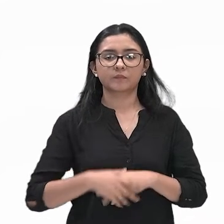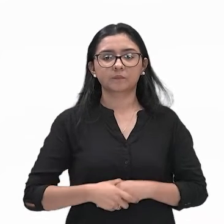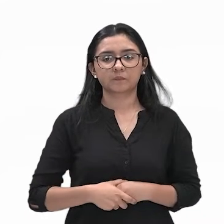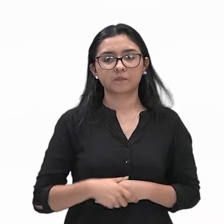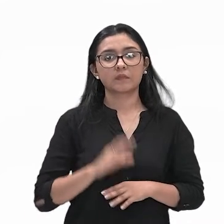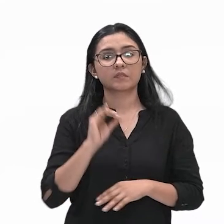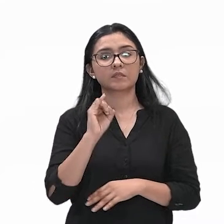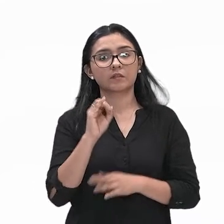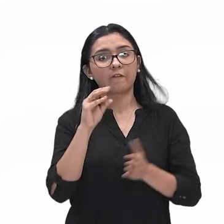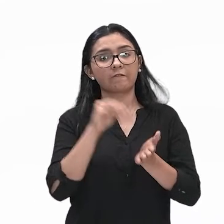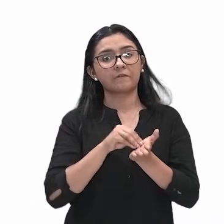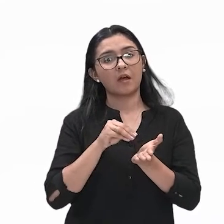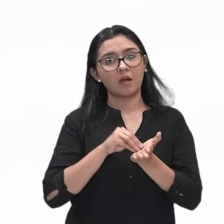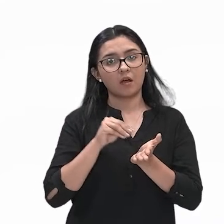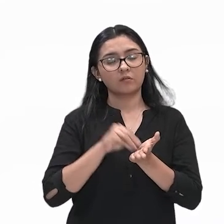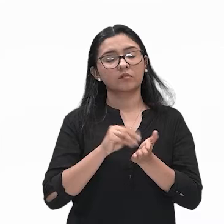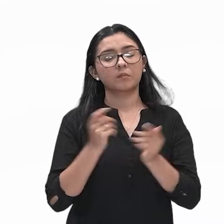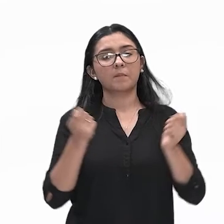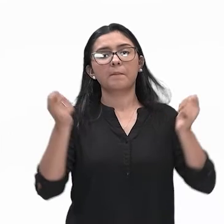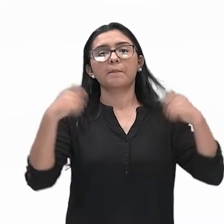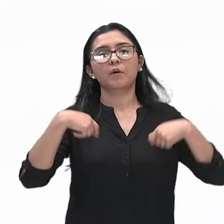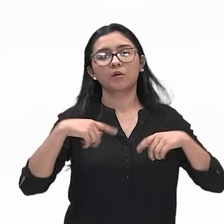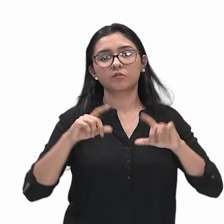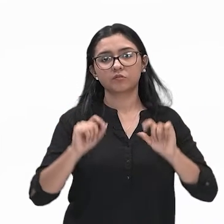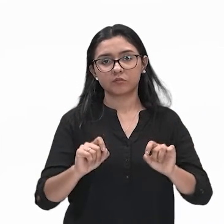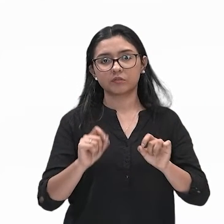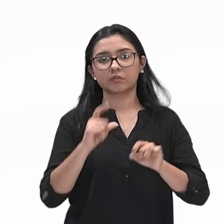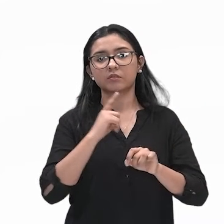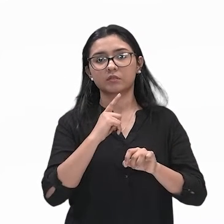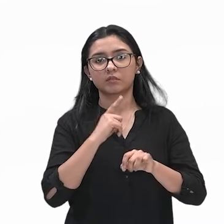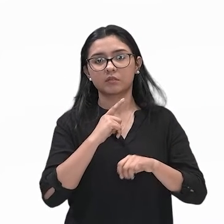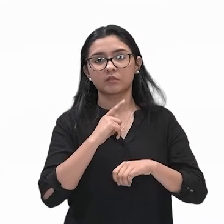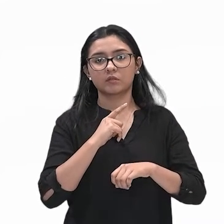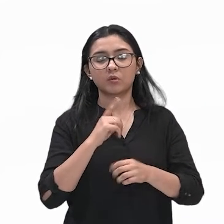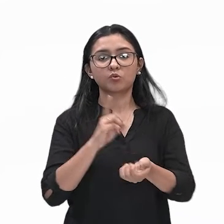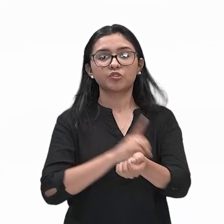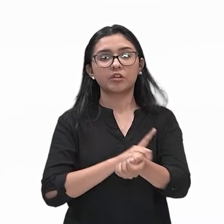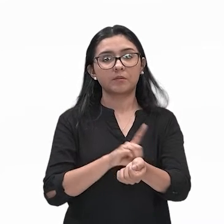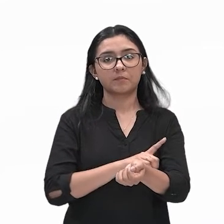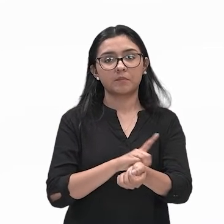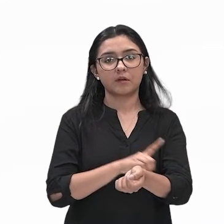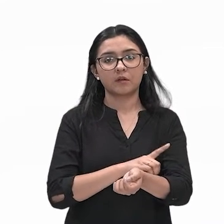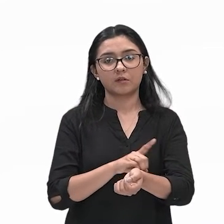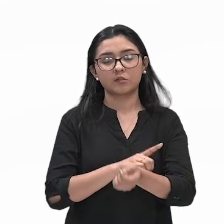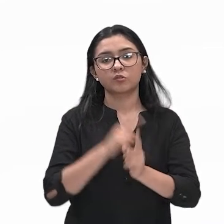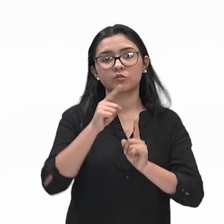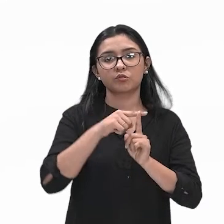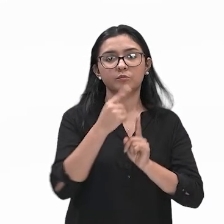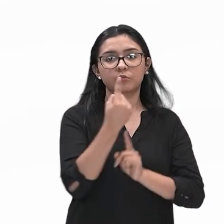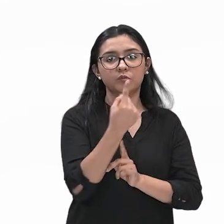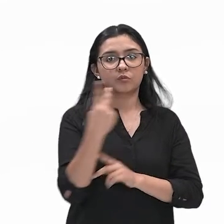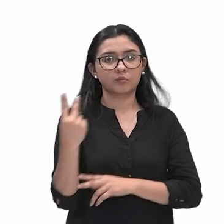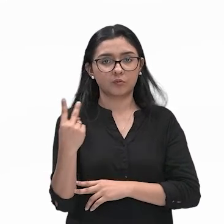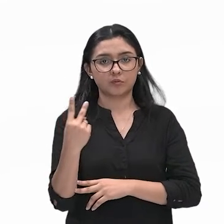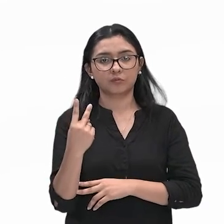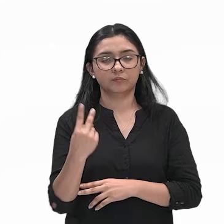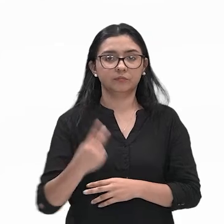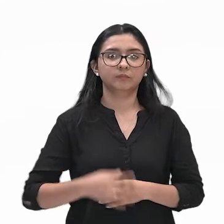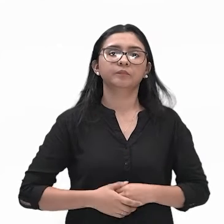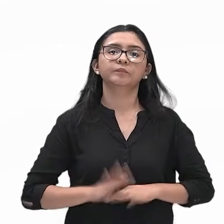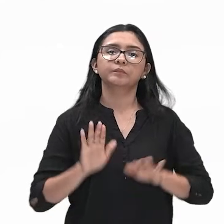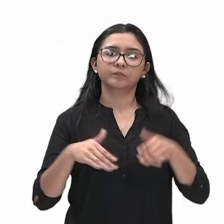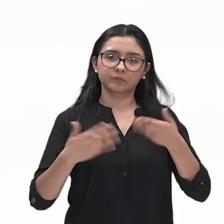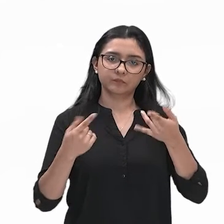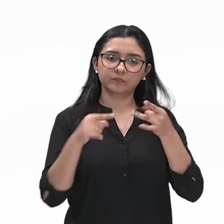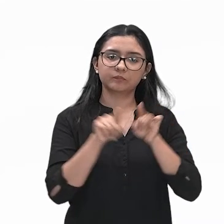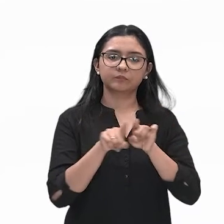é um dos fatores que pode aí desenvolver o diabetes do tipo 1 e do tipo 2, né? Então,